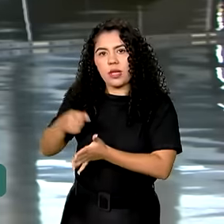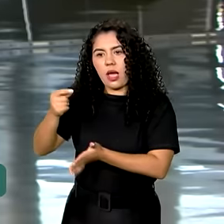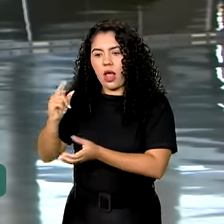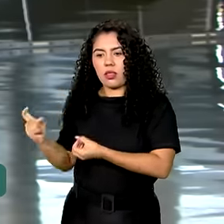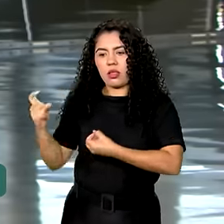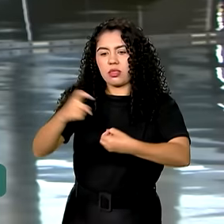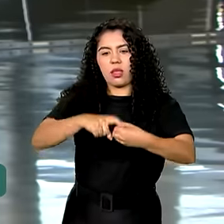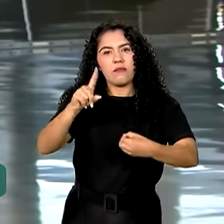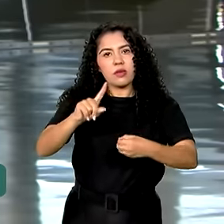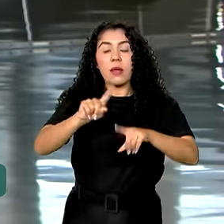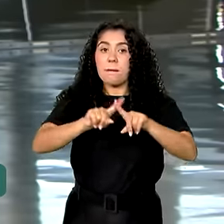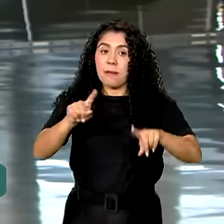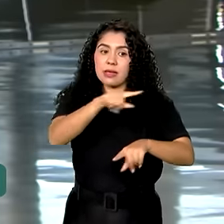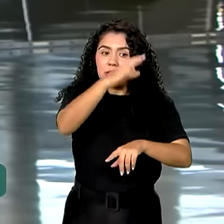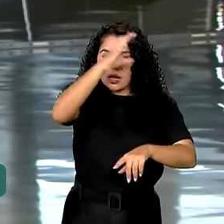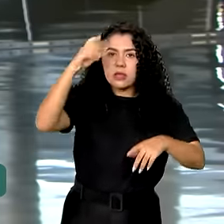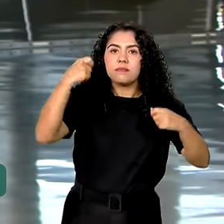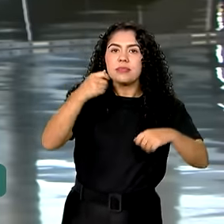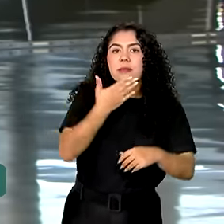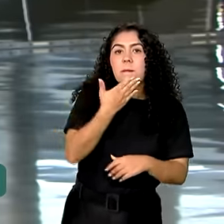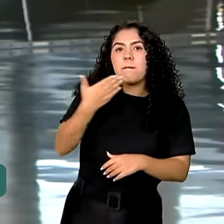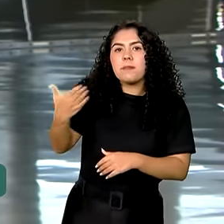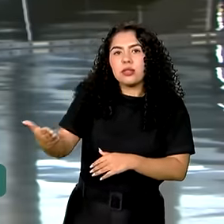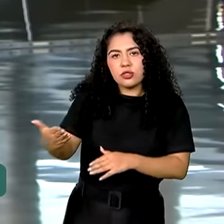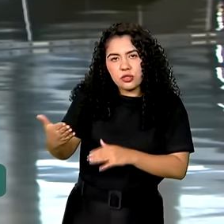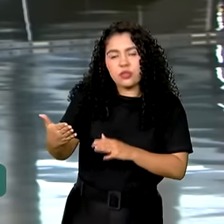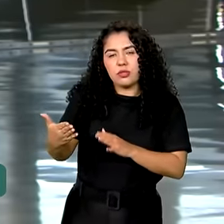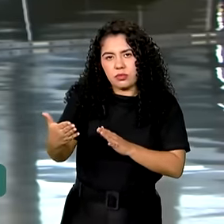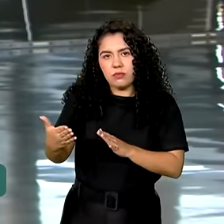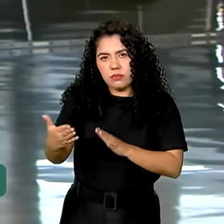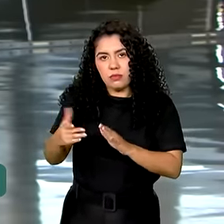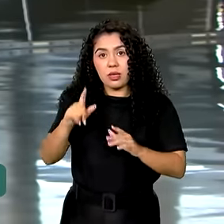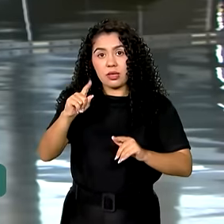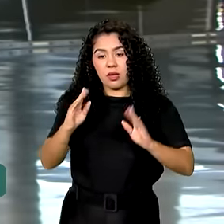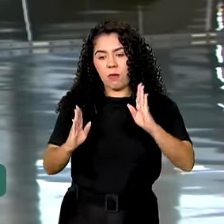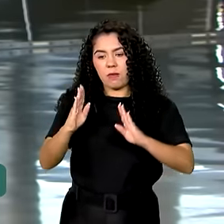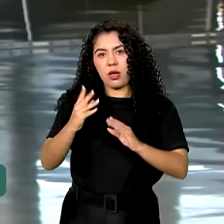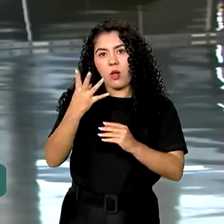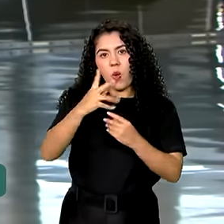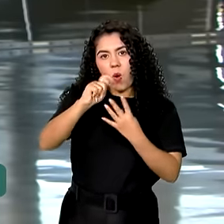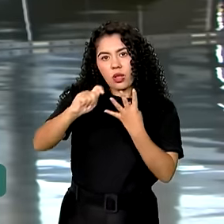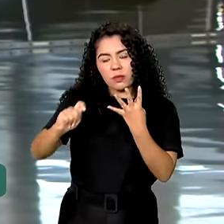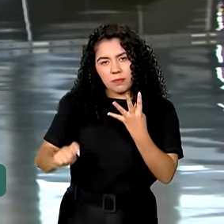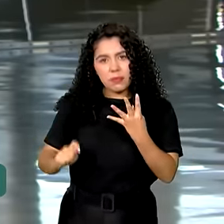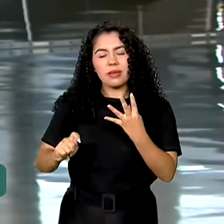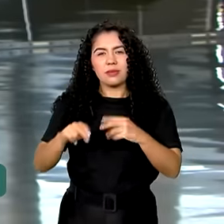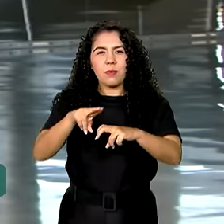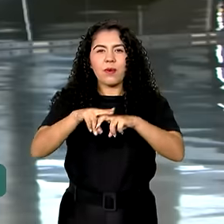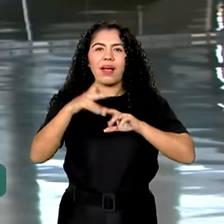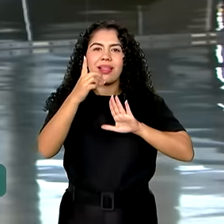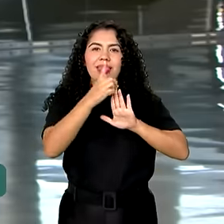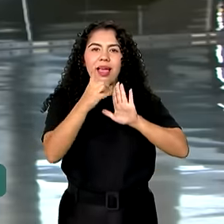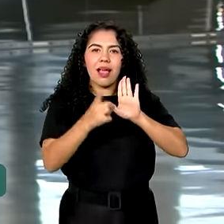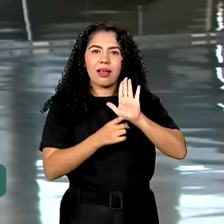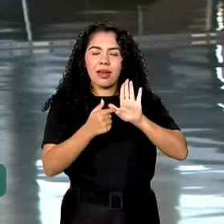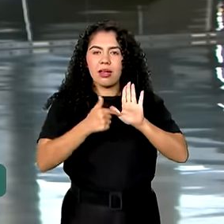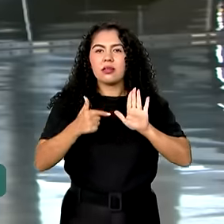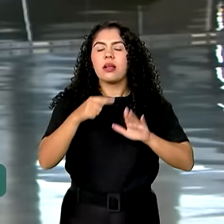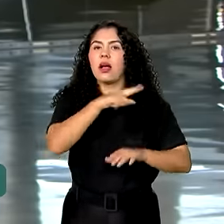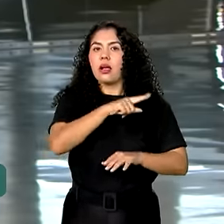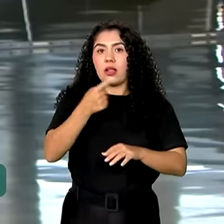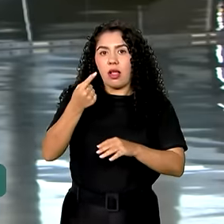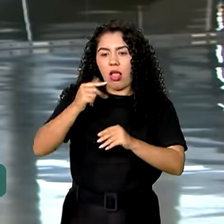do prazo, que é de até 4 meses após o fim do decreto de calamidade. As operações serão sem custo